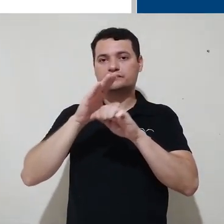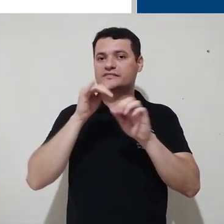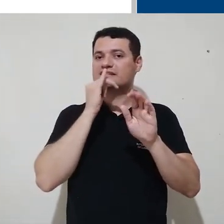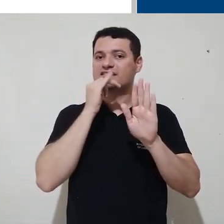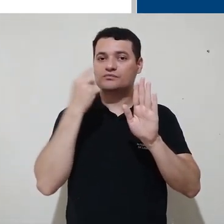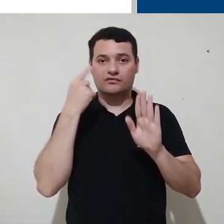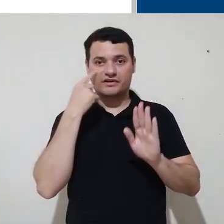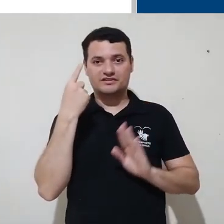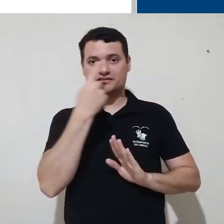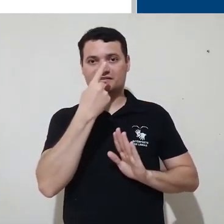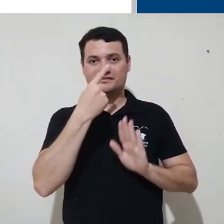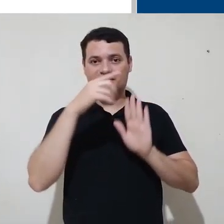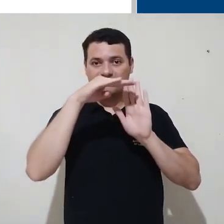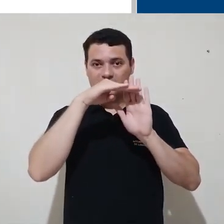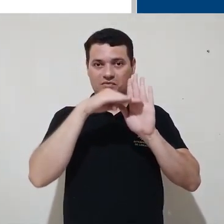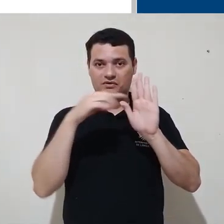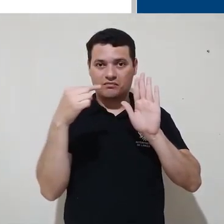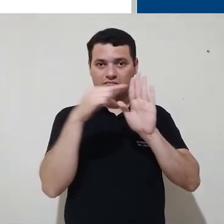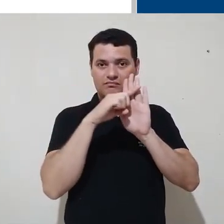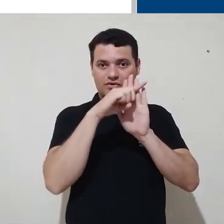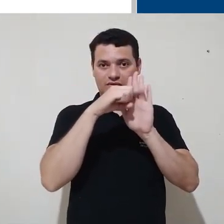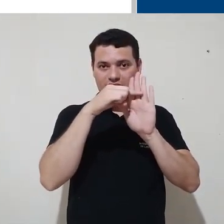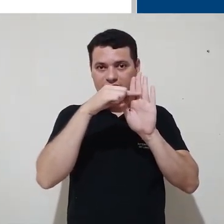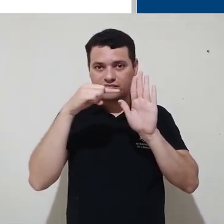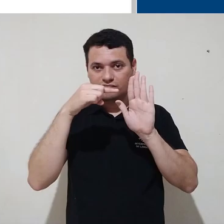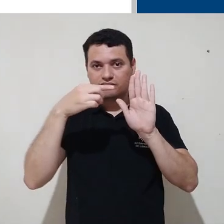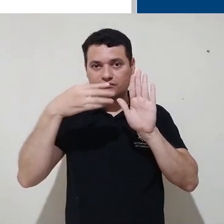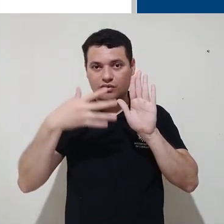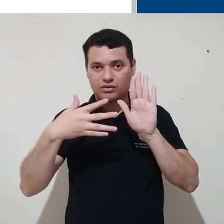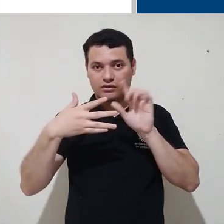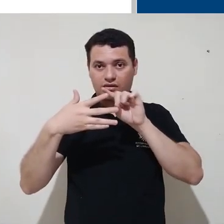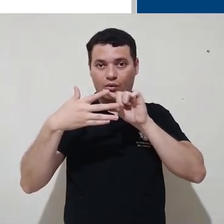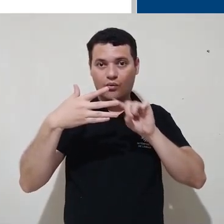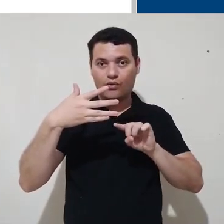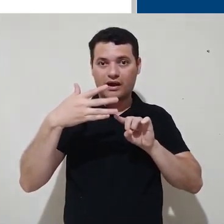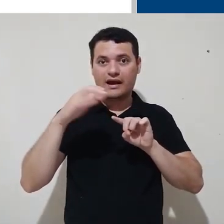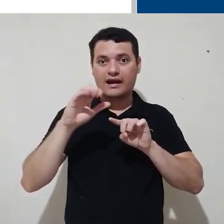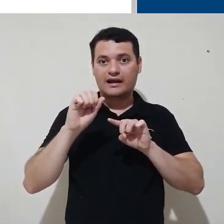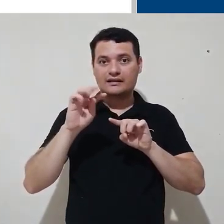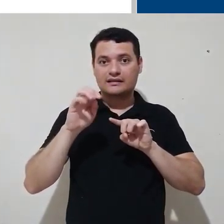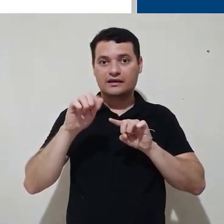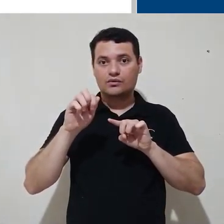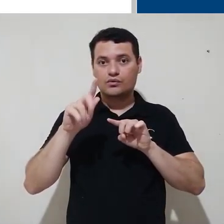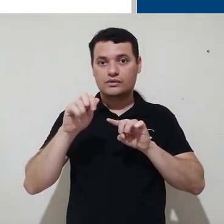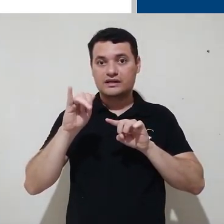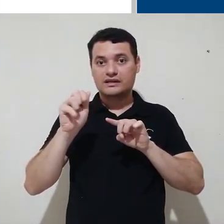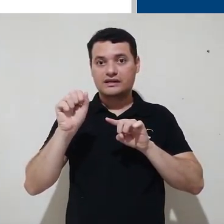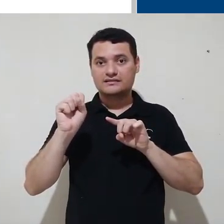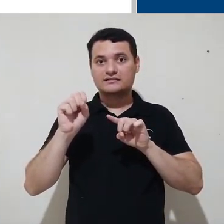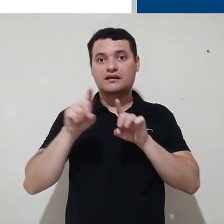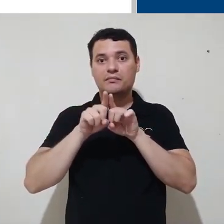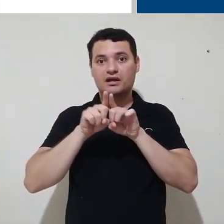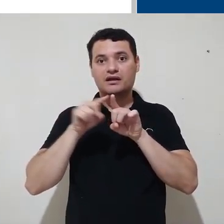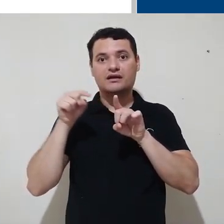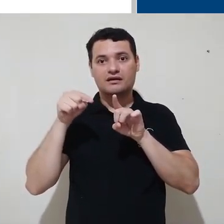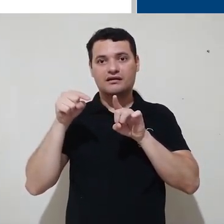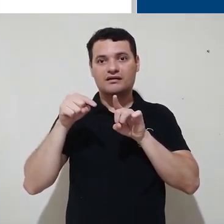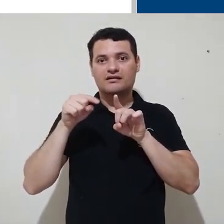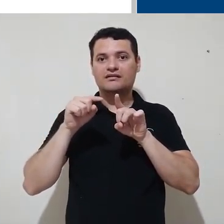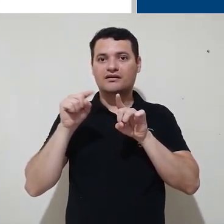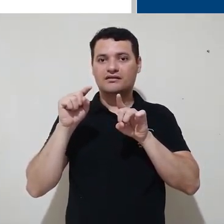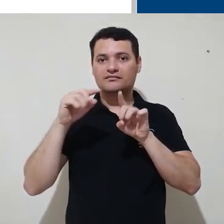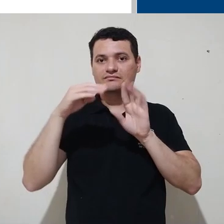categoria aqui por exemplo eu posso ver que dentro dela eu possuo outras categorias em eu posso